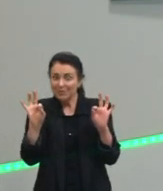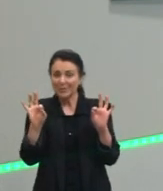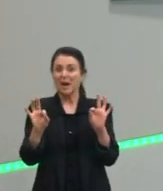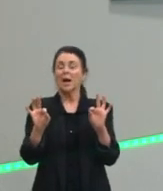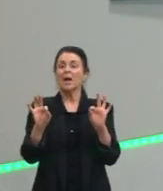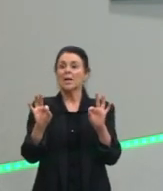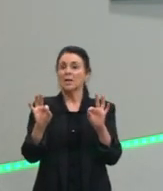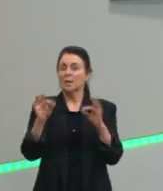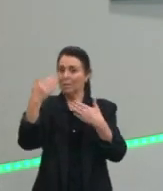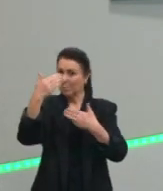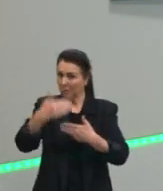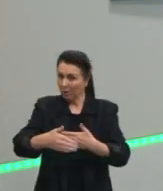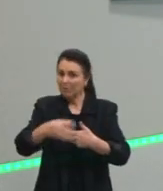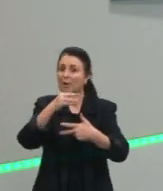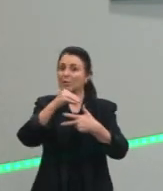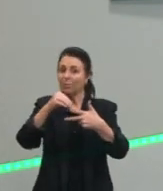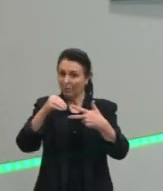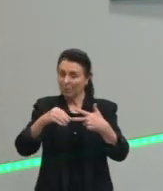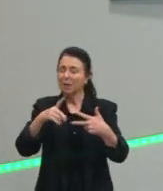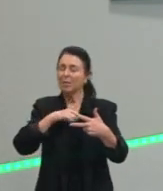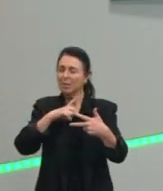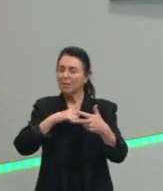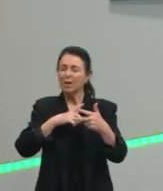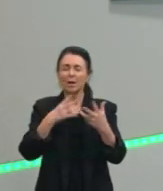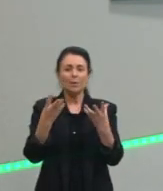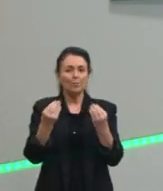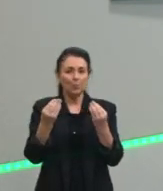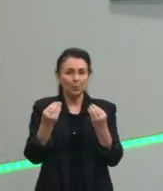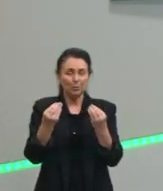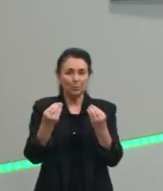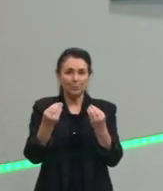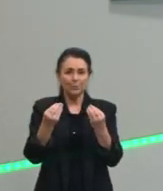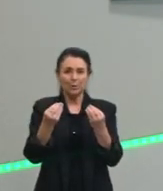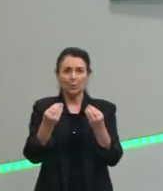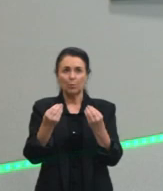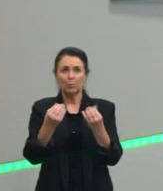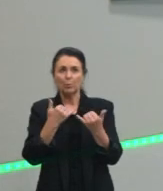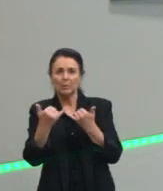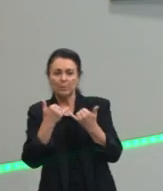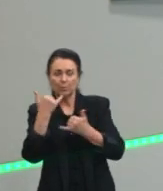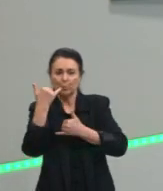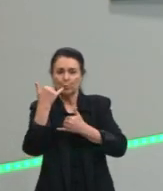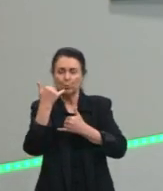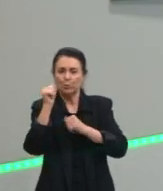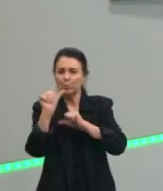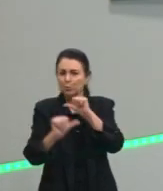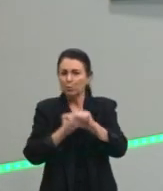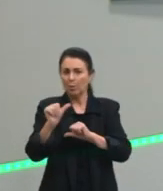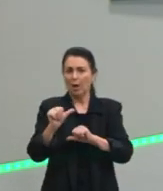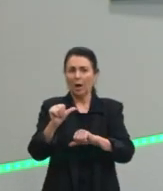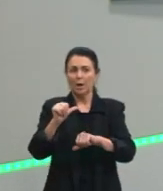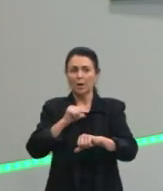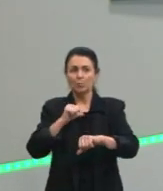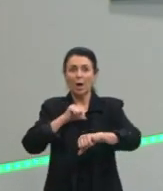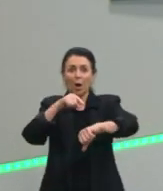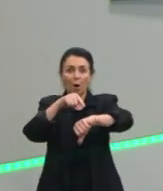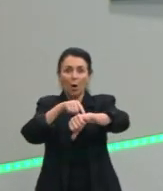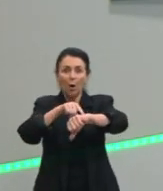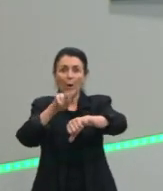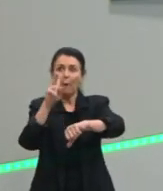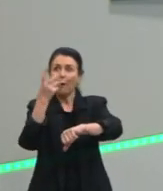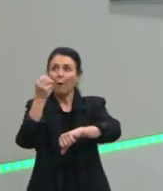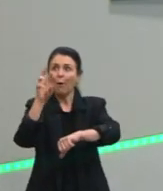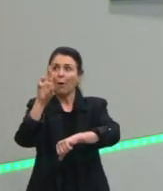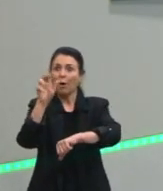você saber as unidades de medida como trocar para elas né Aí eu tinha horas mas o